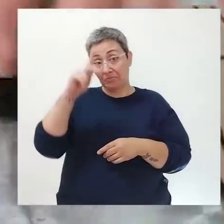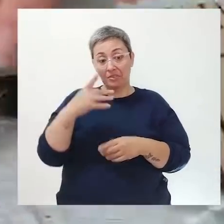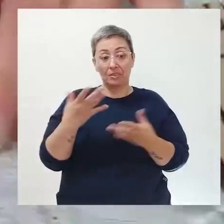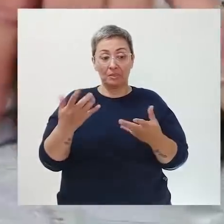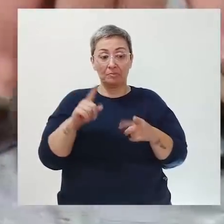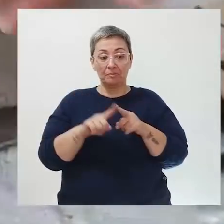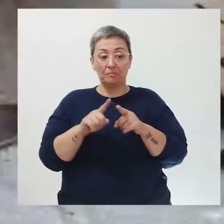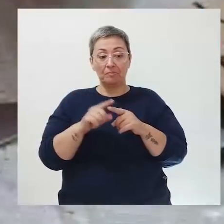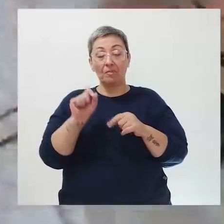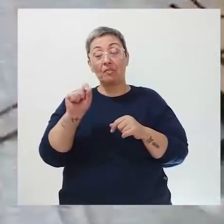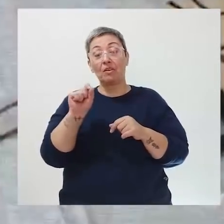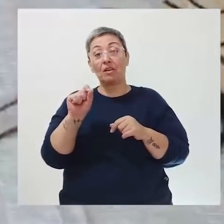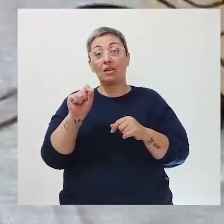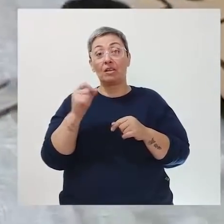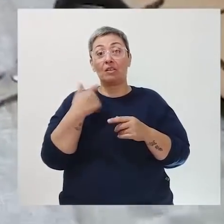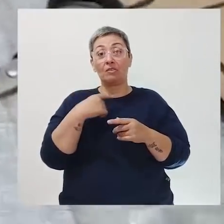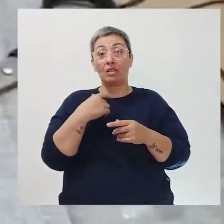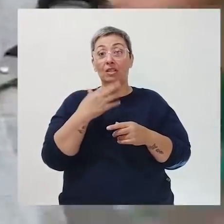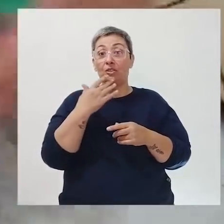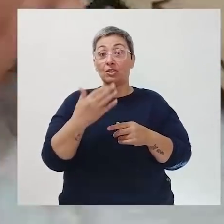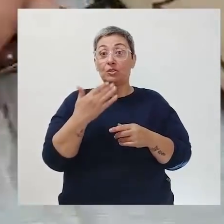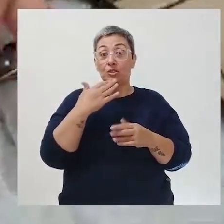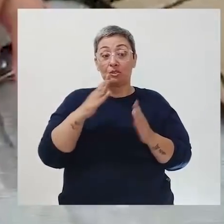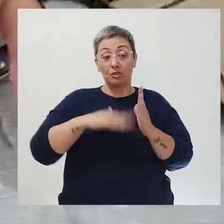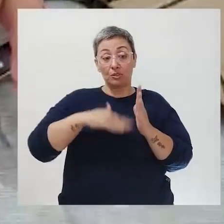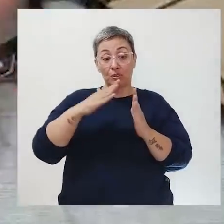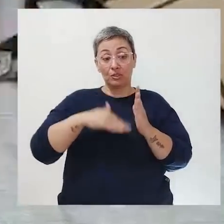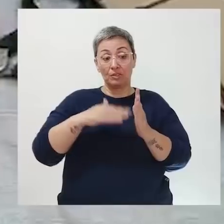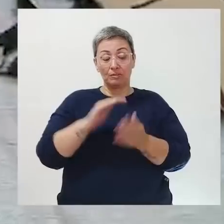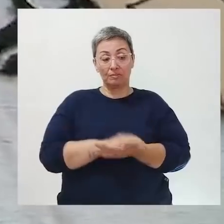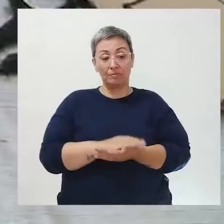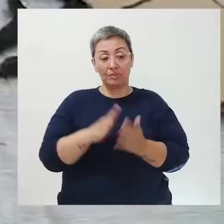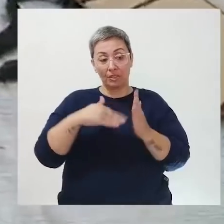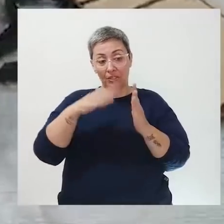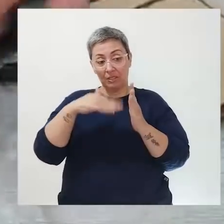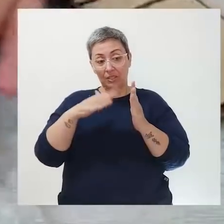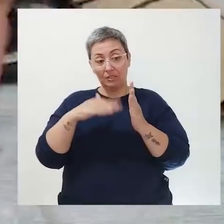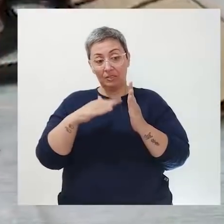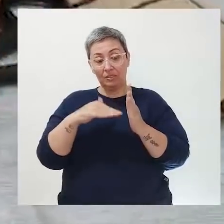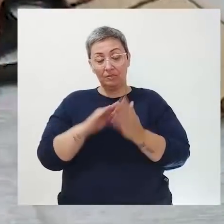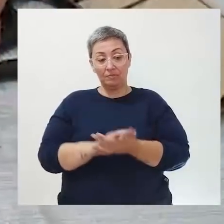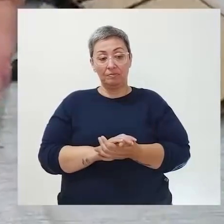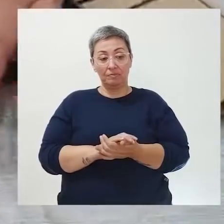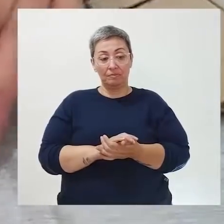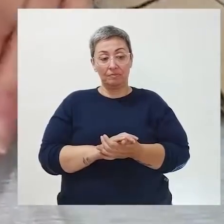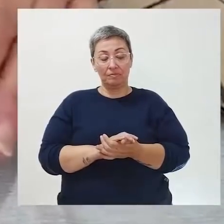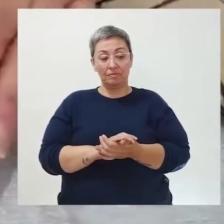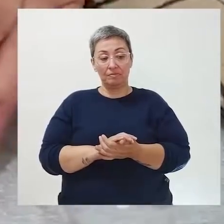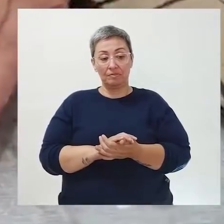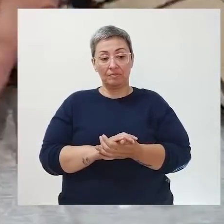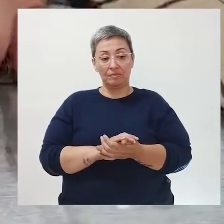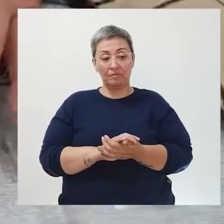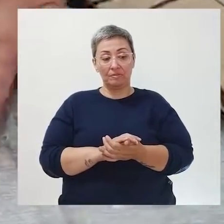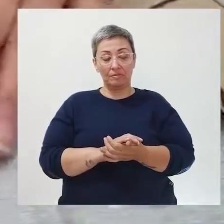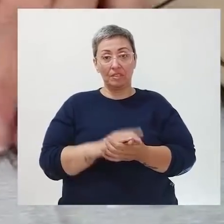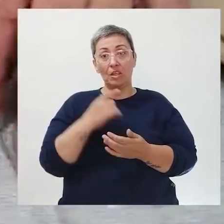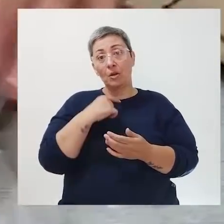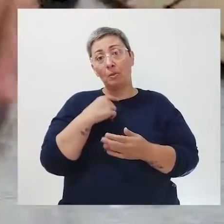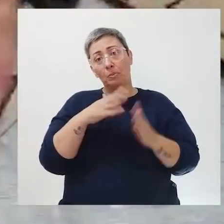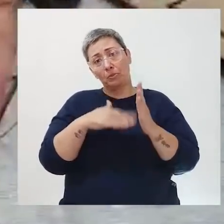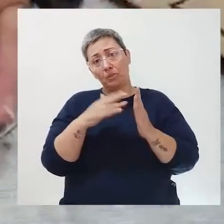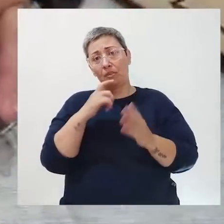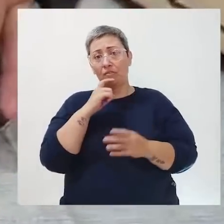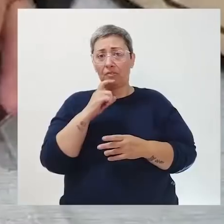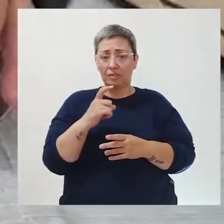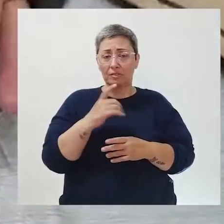Tá vendo? Daí vai pegar a tinta guache, vai pintar, tá vendo? Eu pintei de